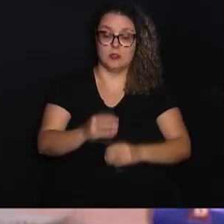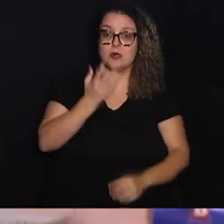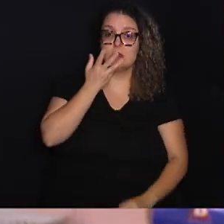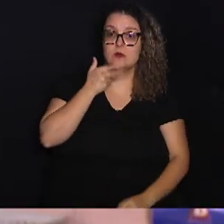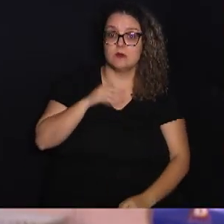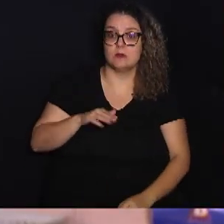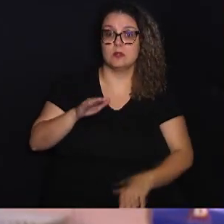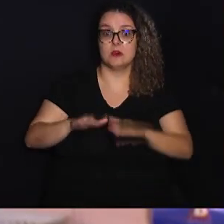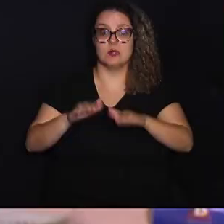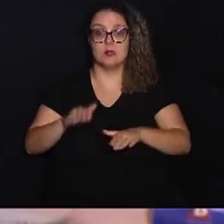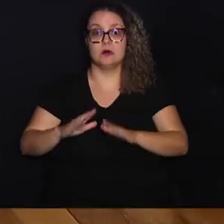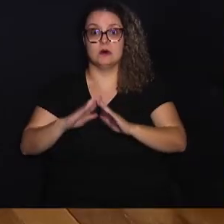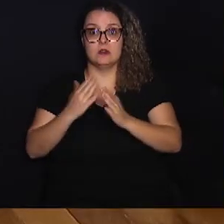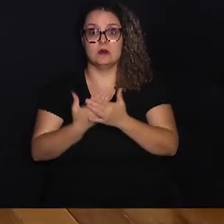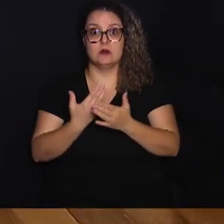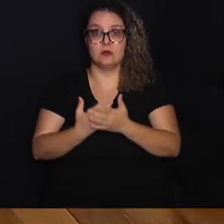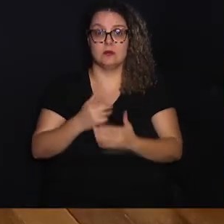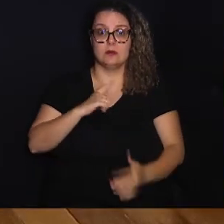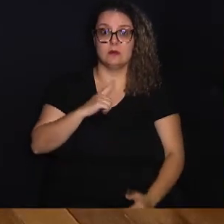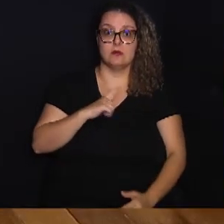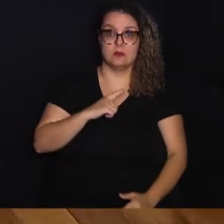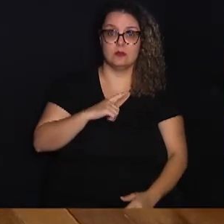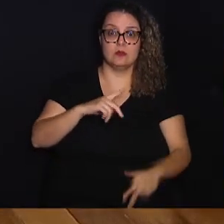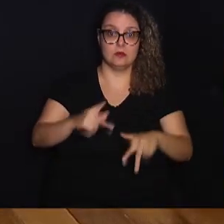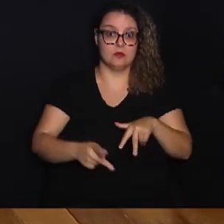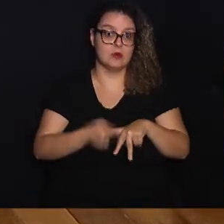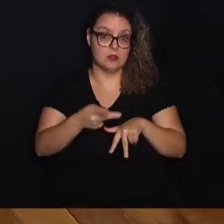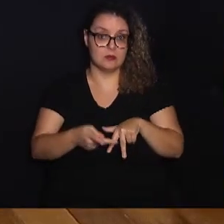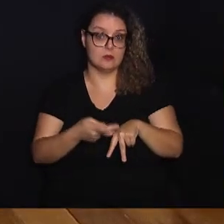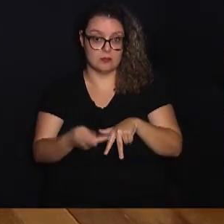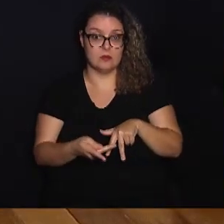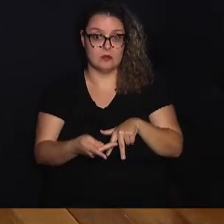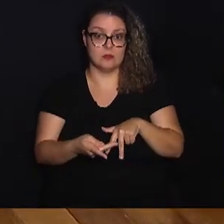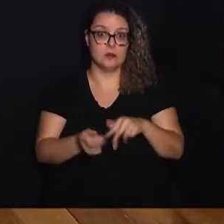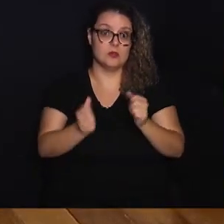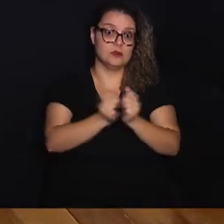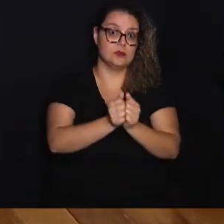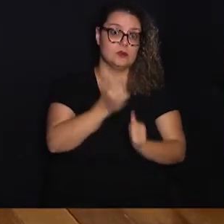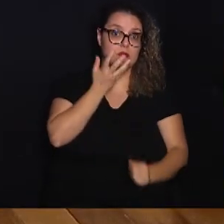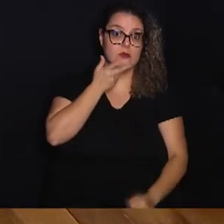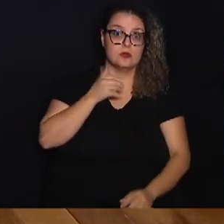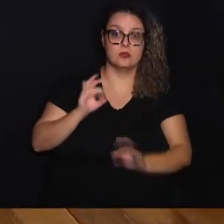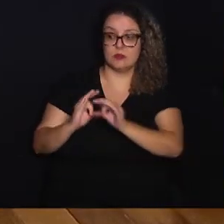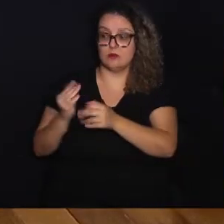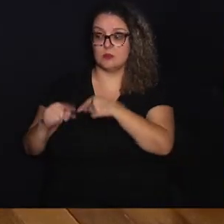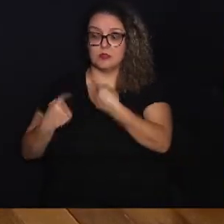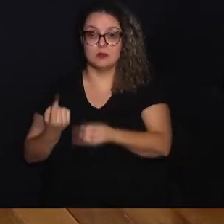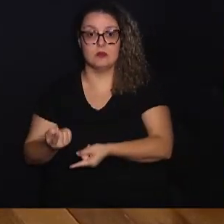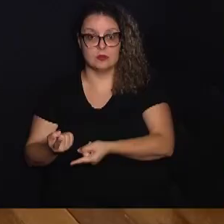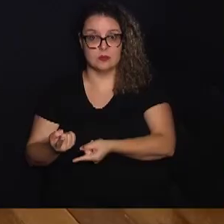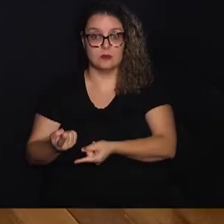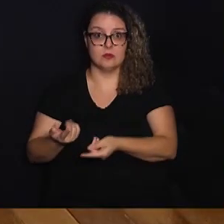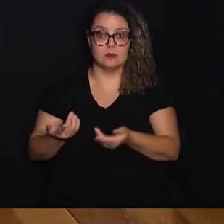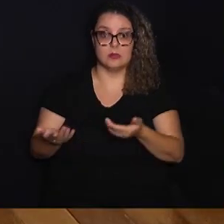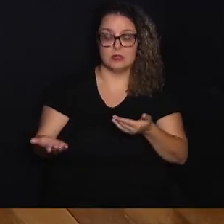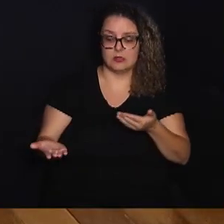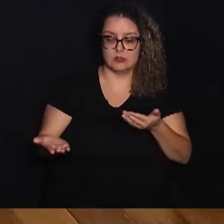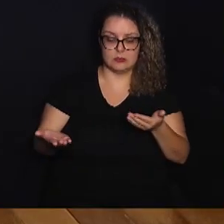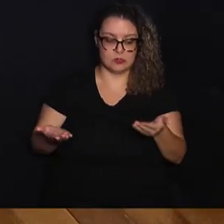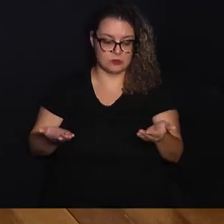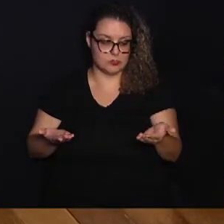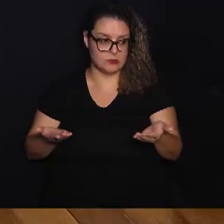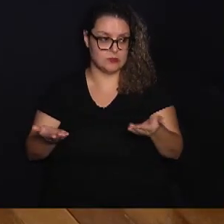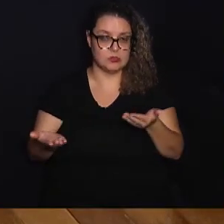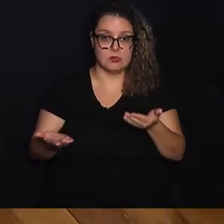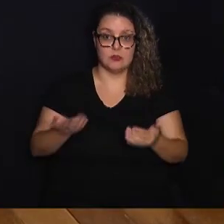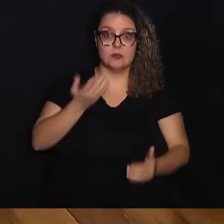tem a escola, ela tem um discurso com a criança e a família tem outro. Sim. E aí a criança, ela